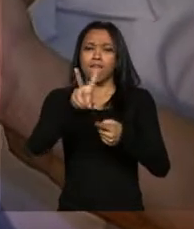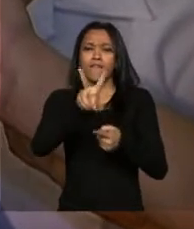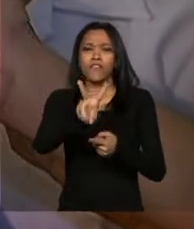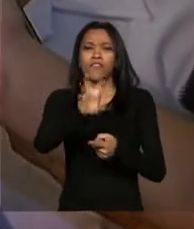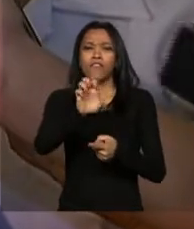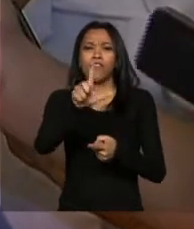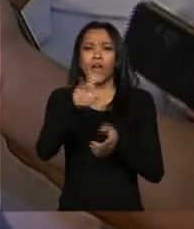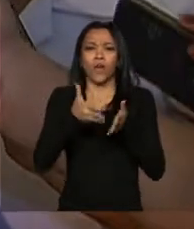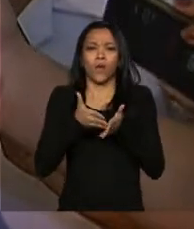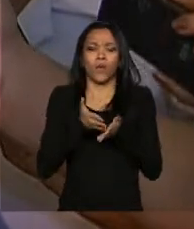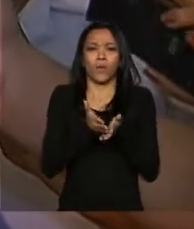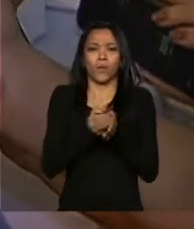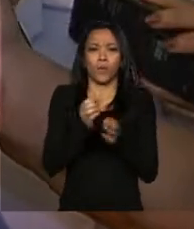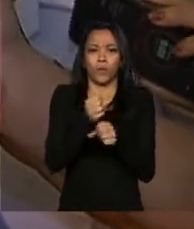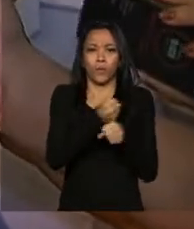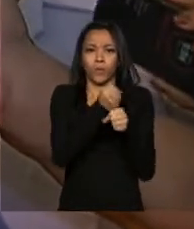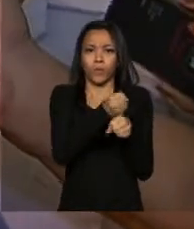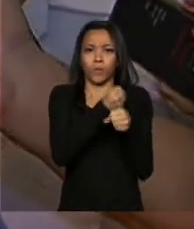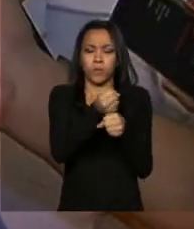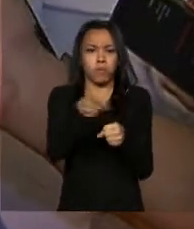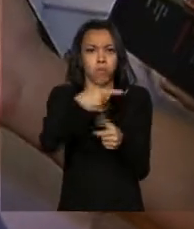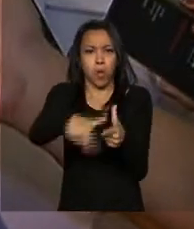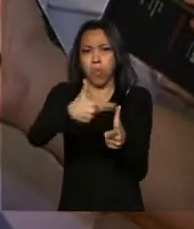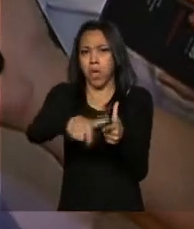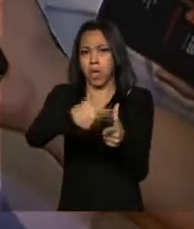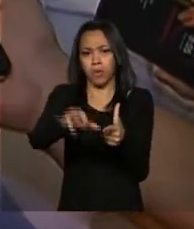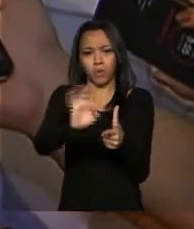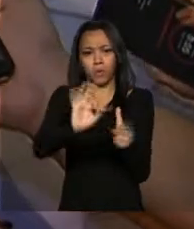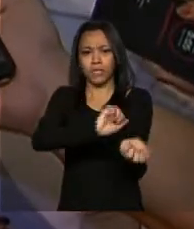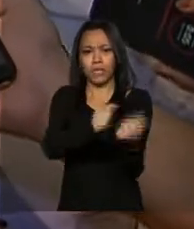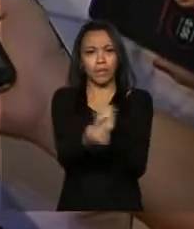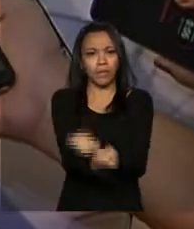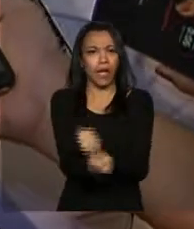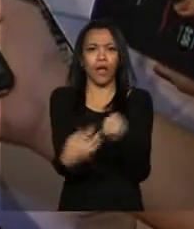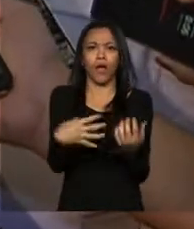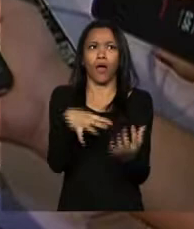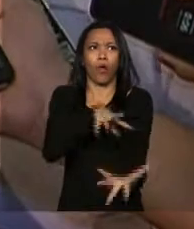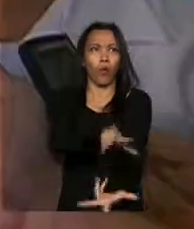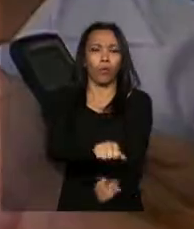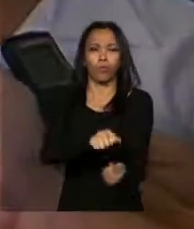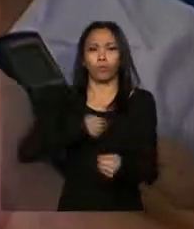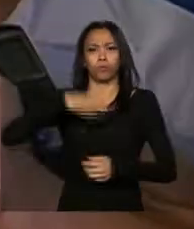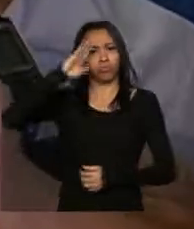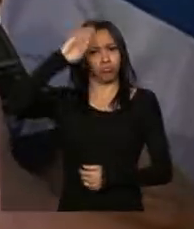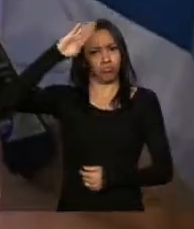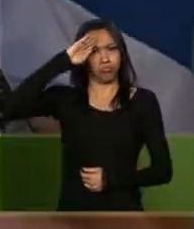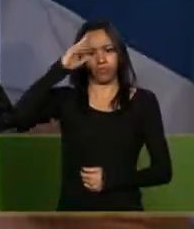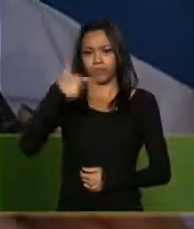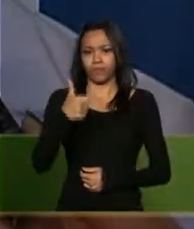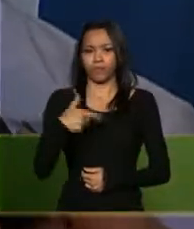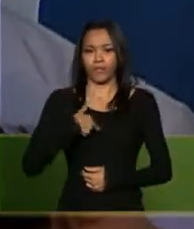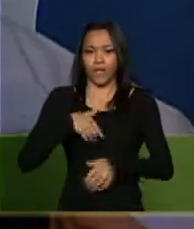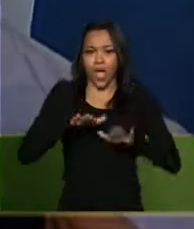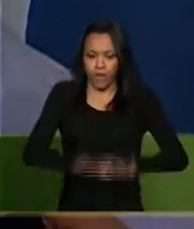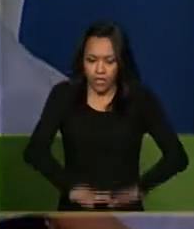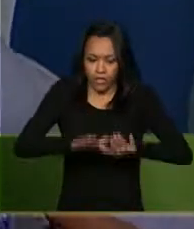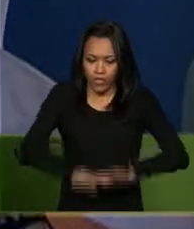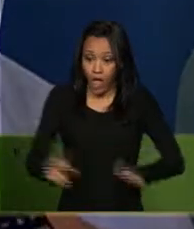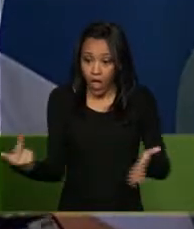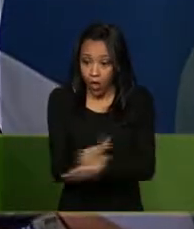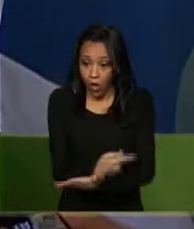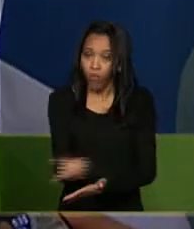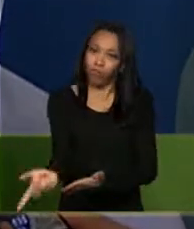com Martine Grael, conta que não teve problemas para se adaptar ao mundo militar. Pagar algumas flexões, assim, quando alguém